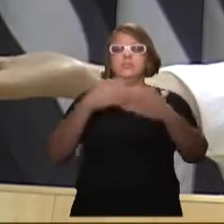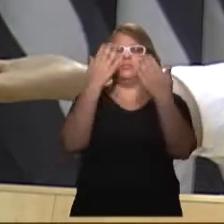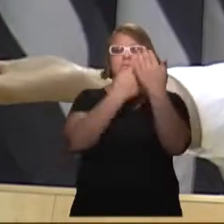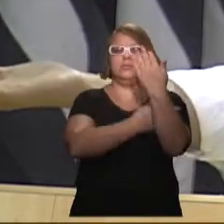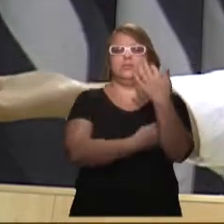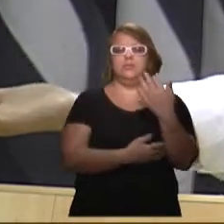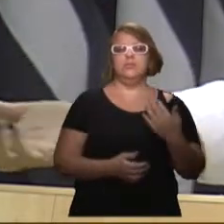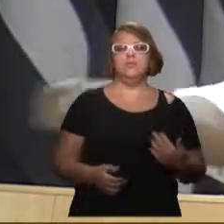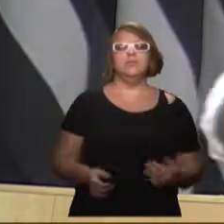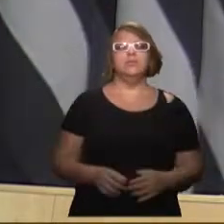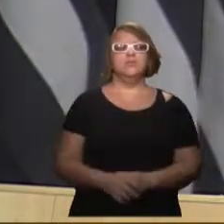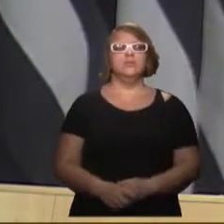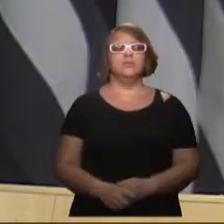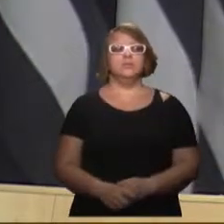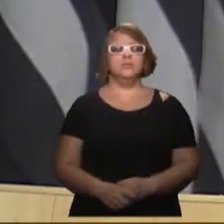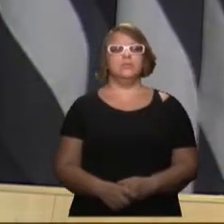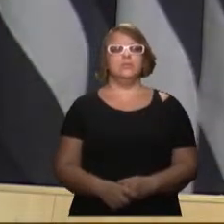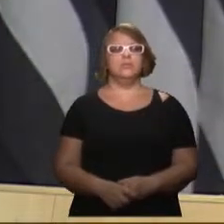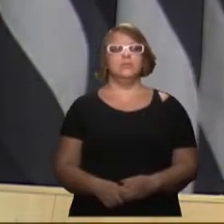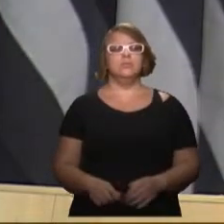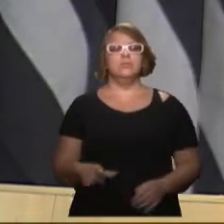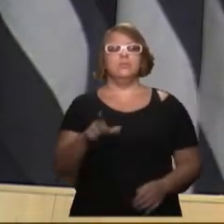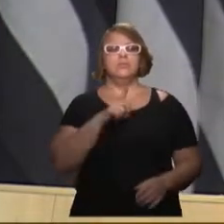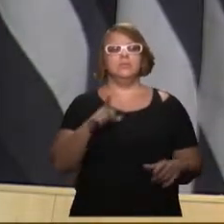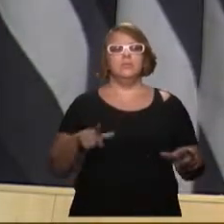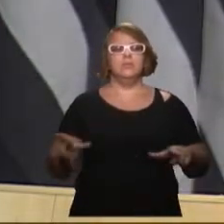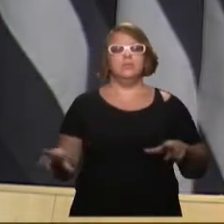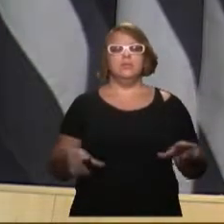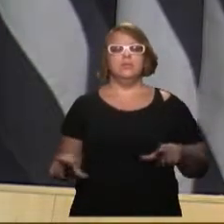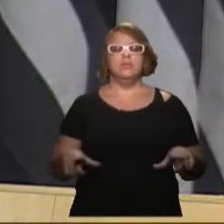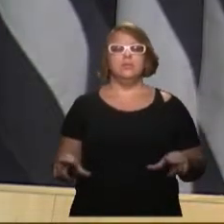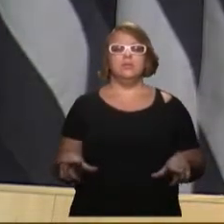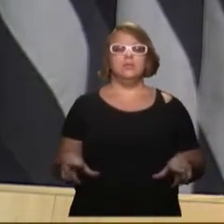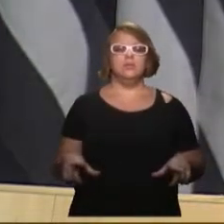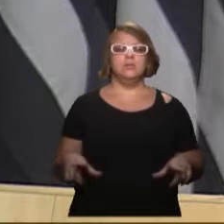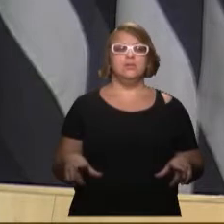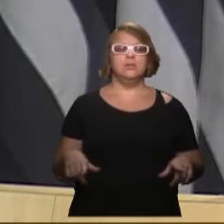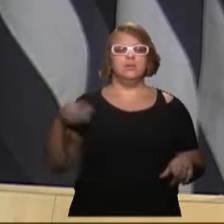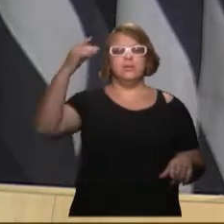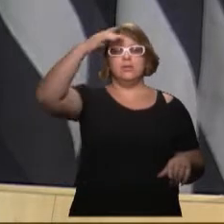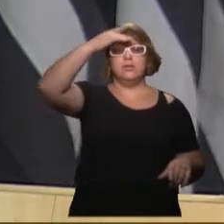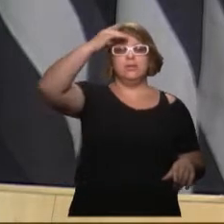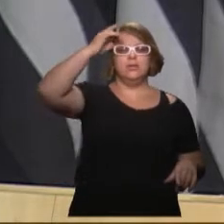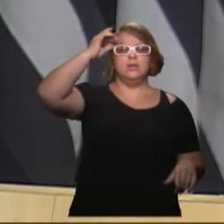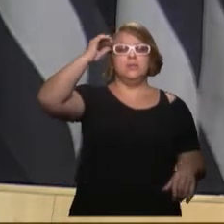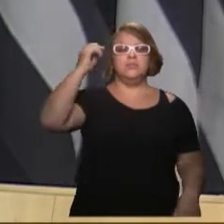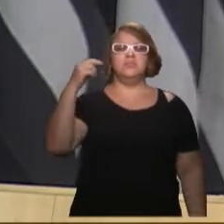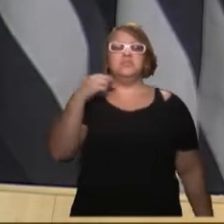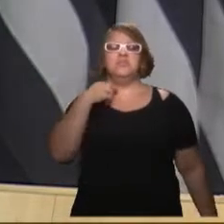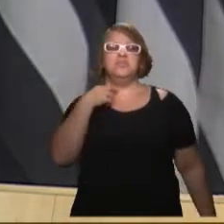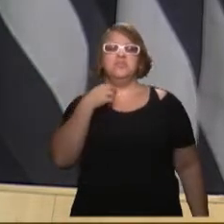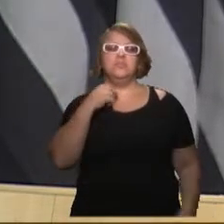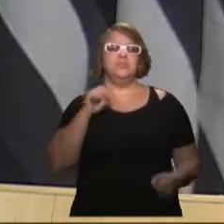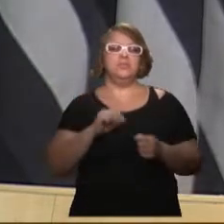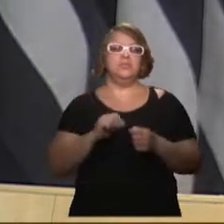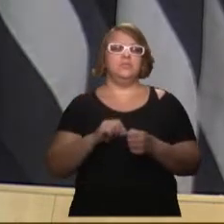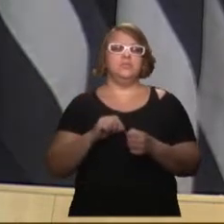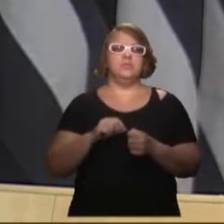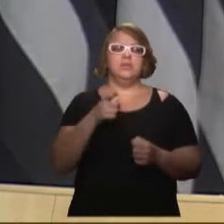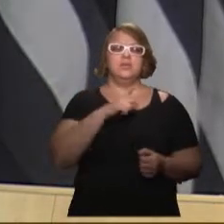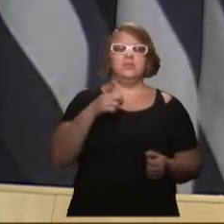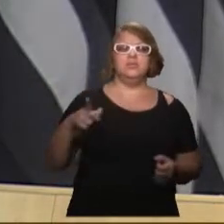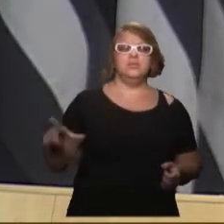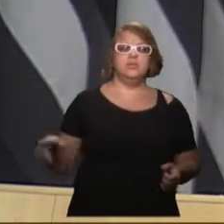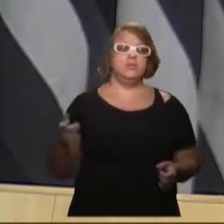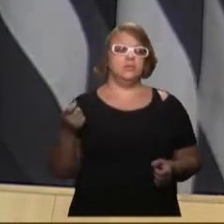emprego, esse cidadão ele não pode porque ele não pode pagar. Então, onde está a igualdade? O cargo é